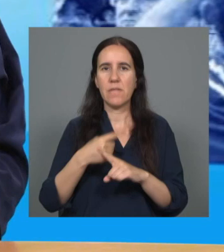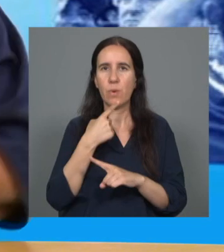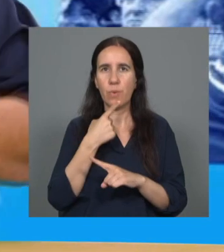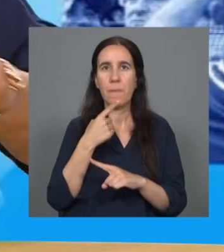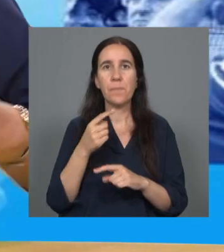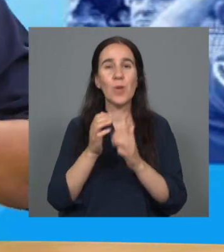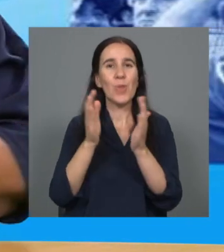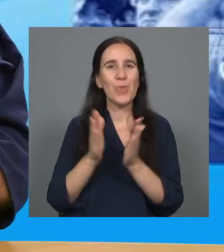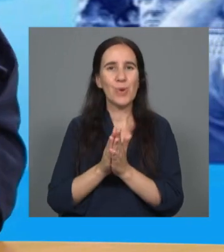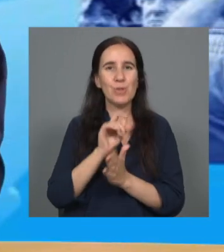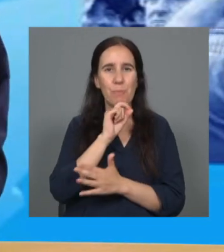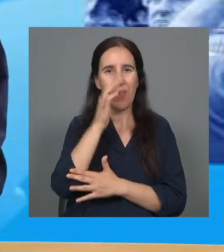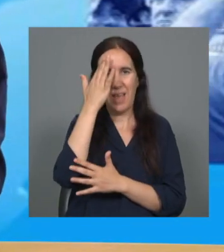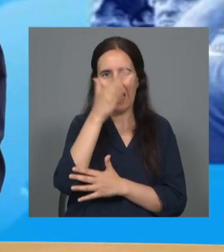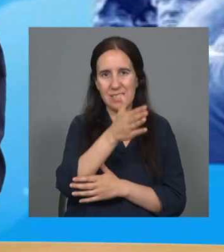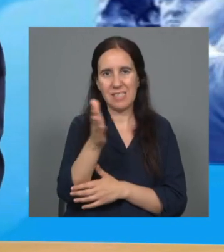que puderem